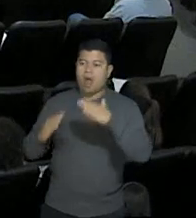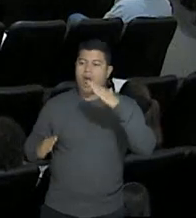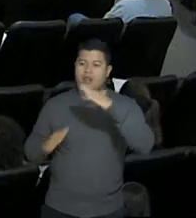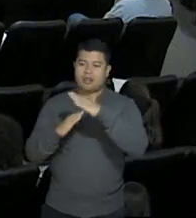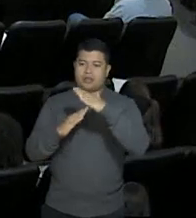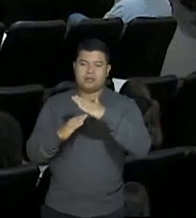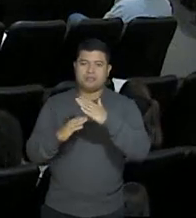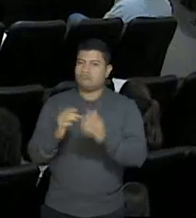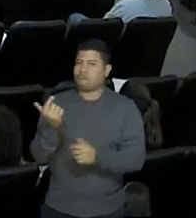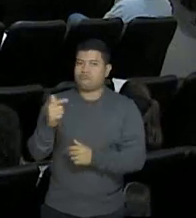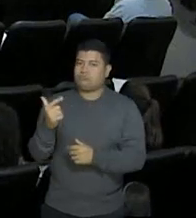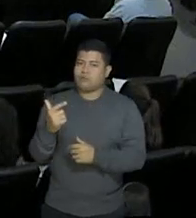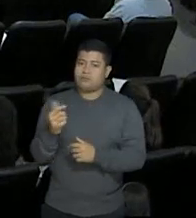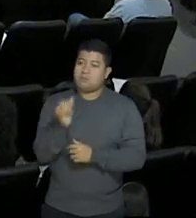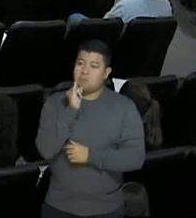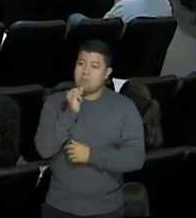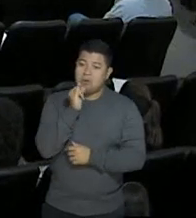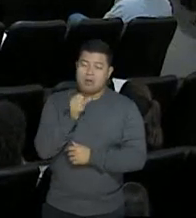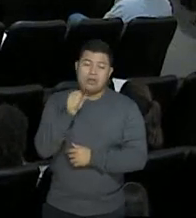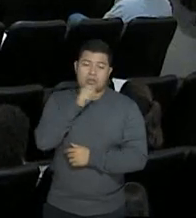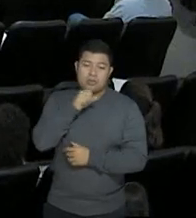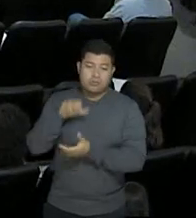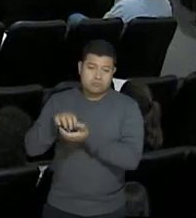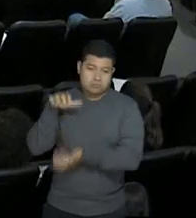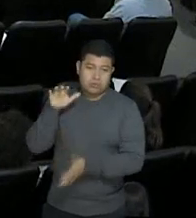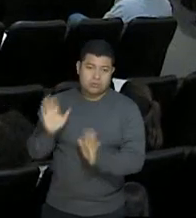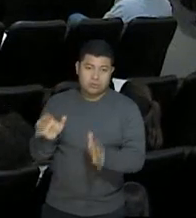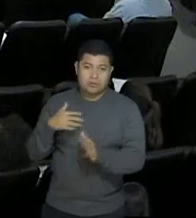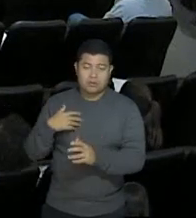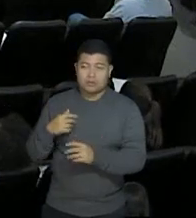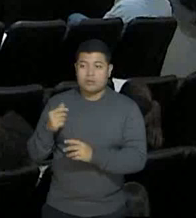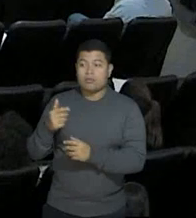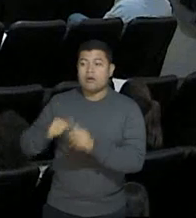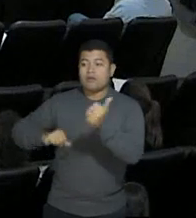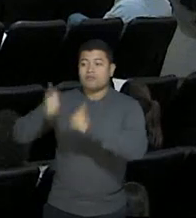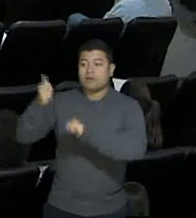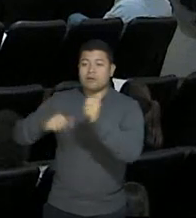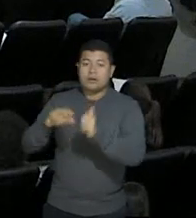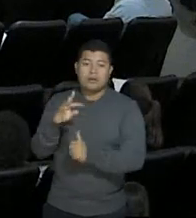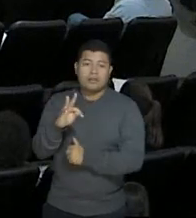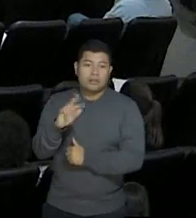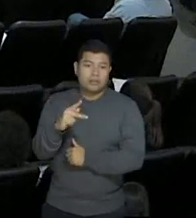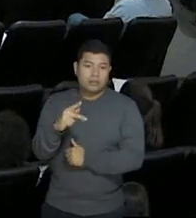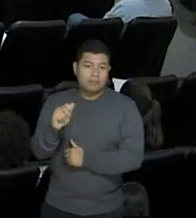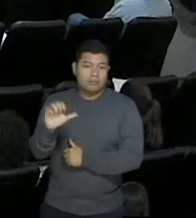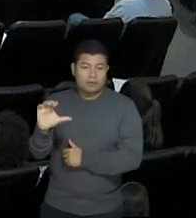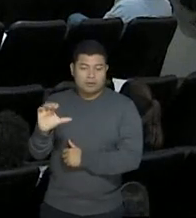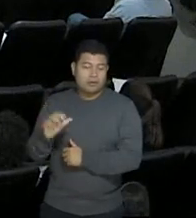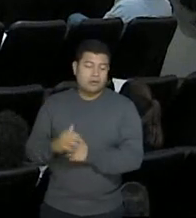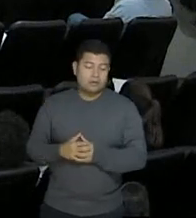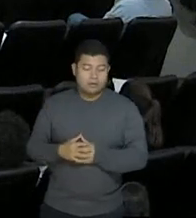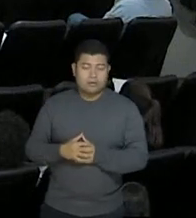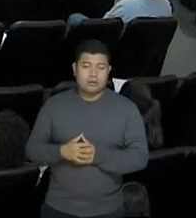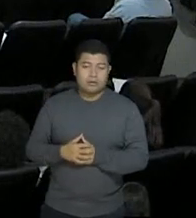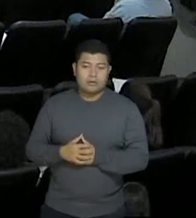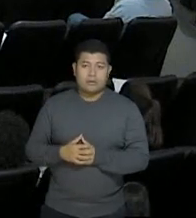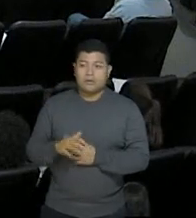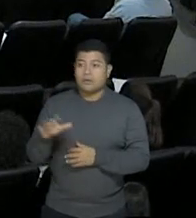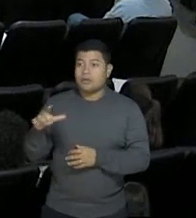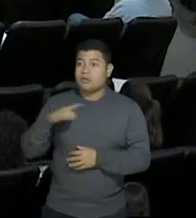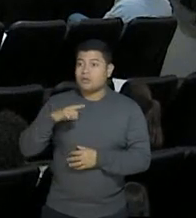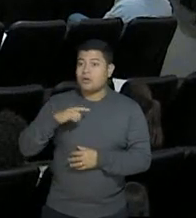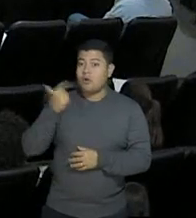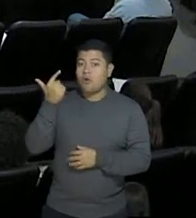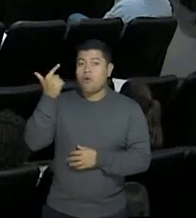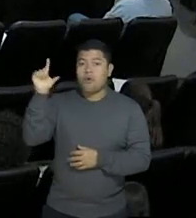ser um idoso e fazer avaliação de processamento auditivo. Existe uma outra questão de